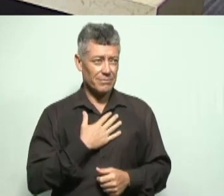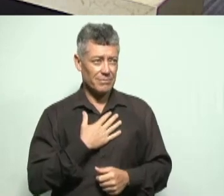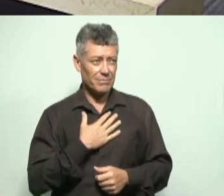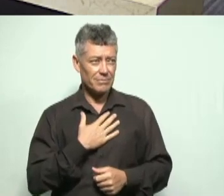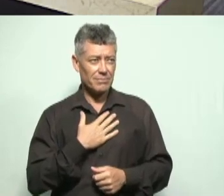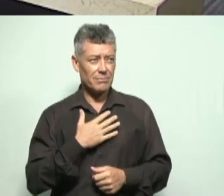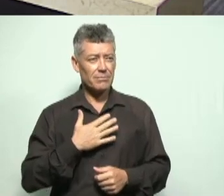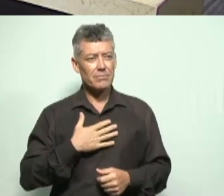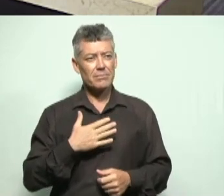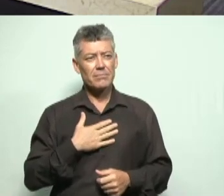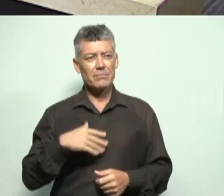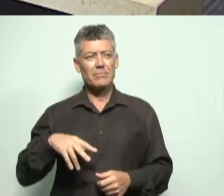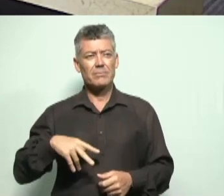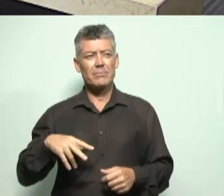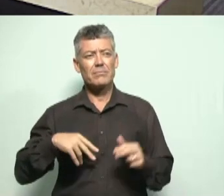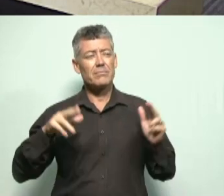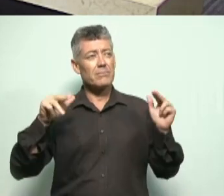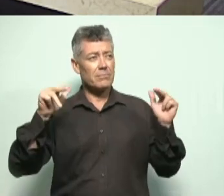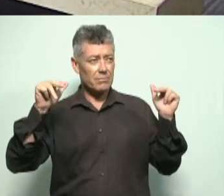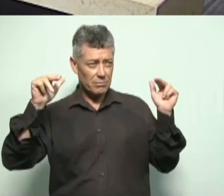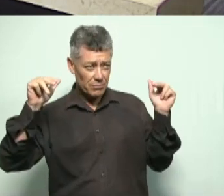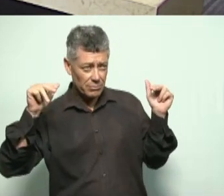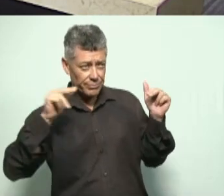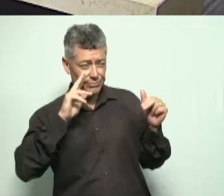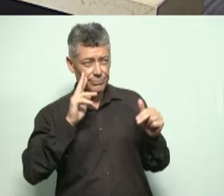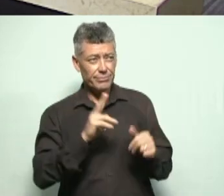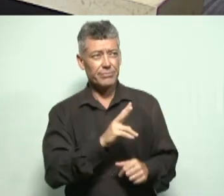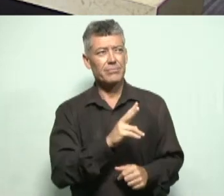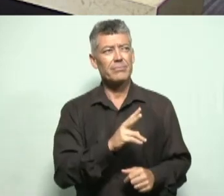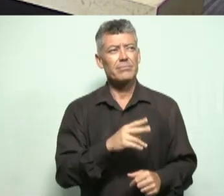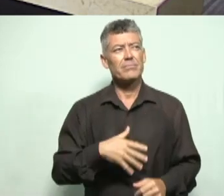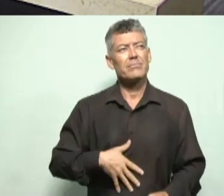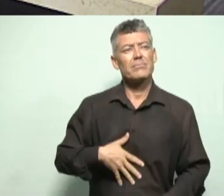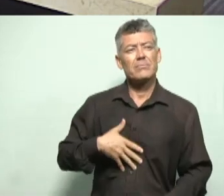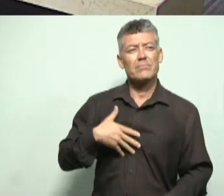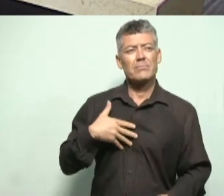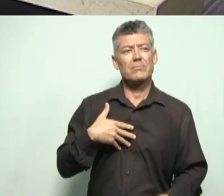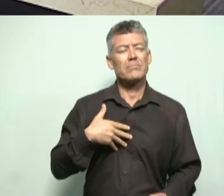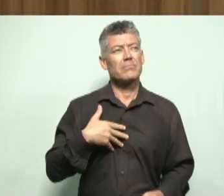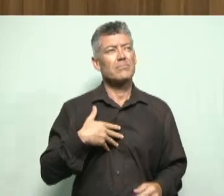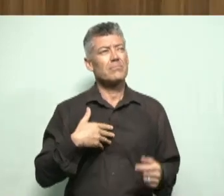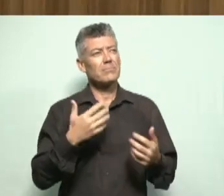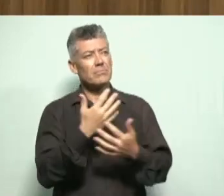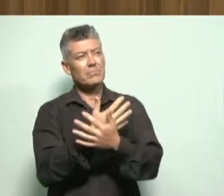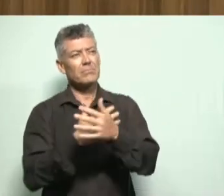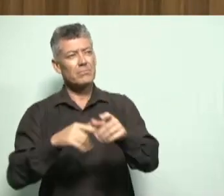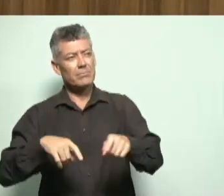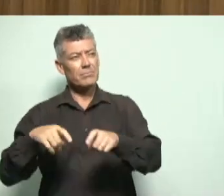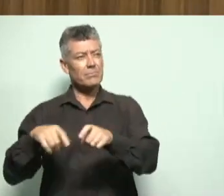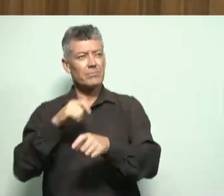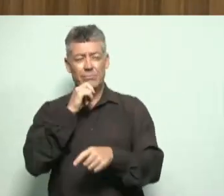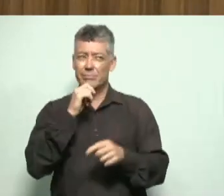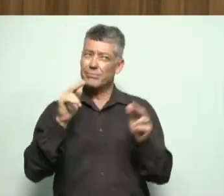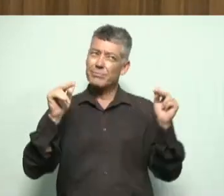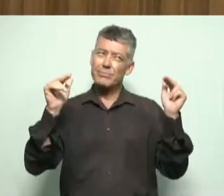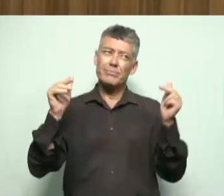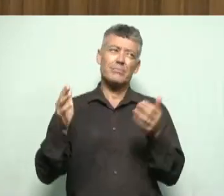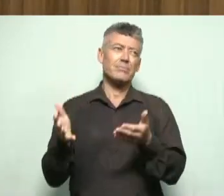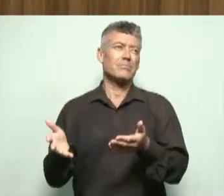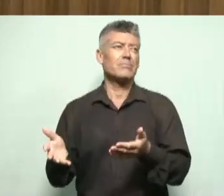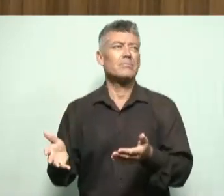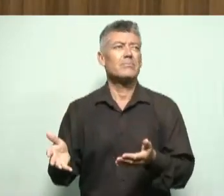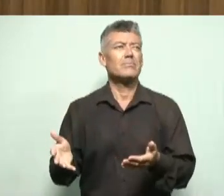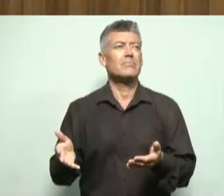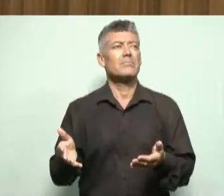eu particularmente, nunca vi cena de sexo explícito em show de sertanejo em cima do palco. Nunca vi.